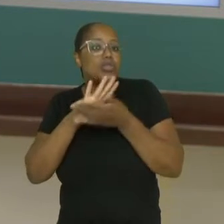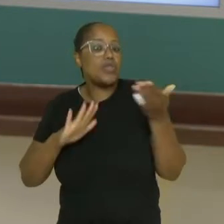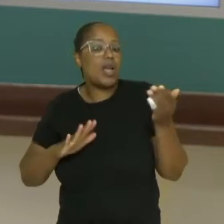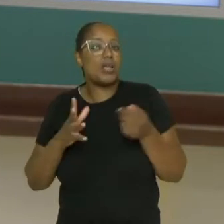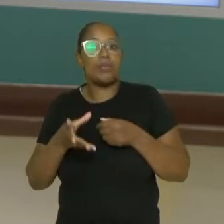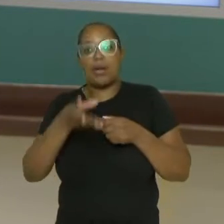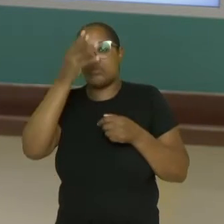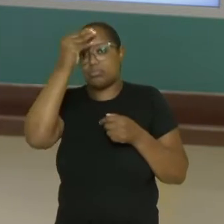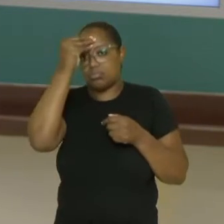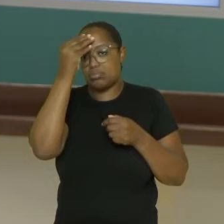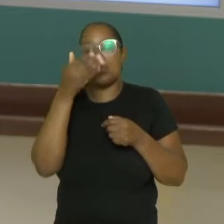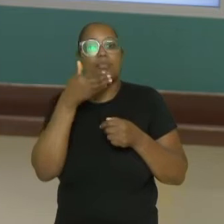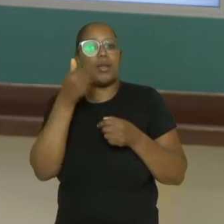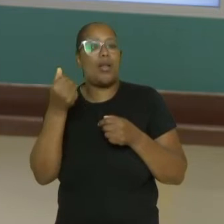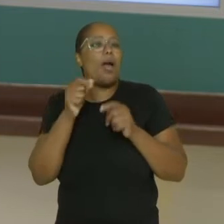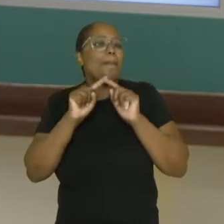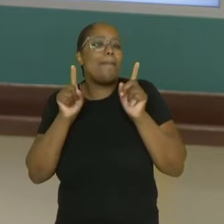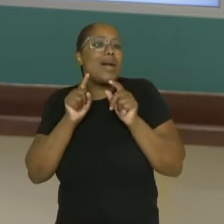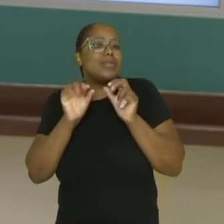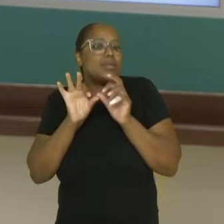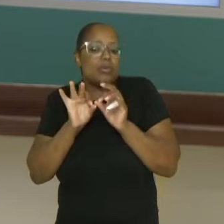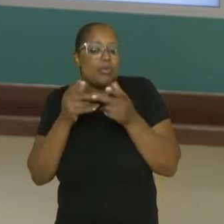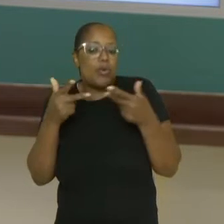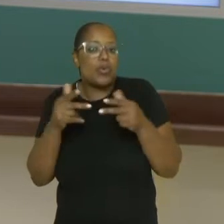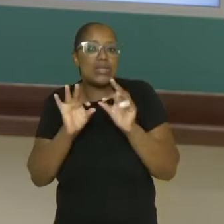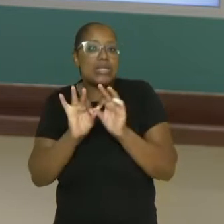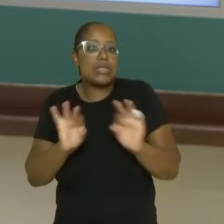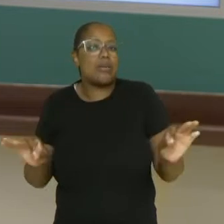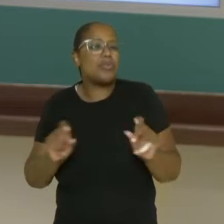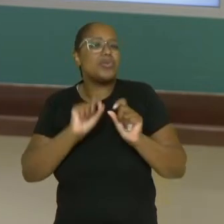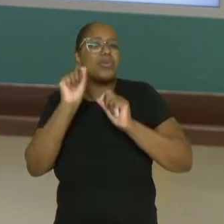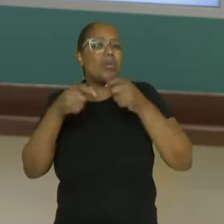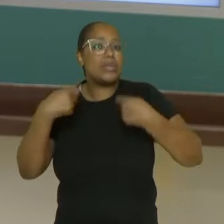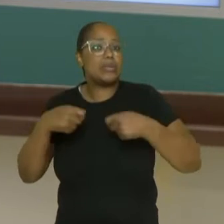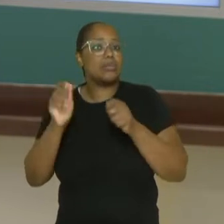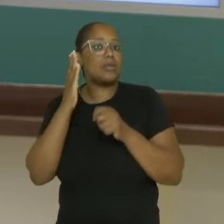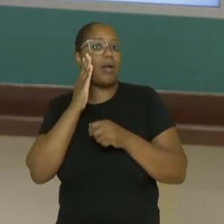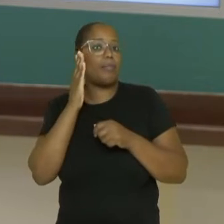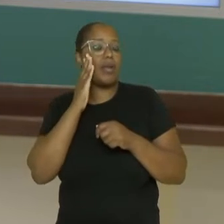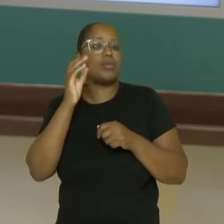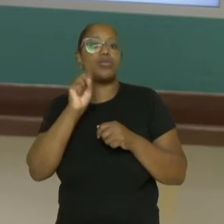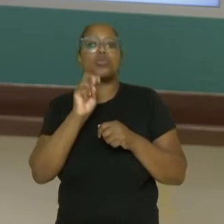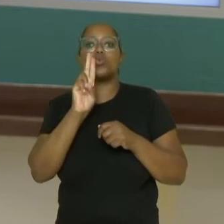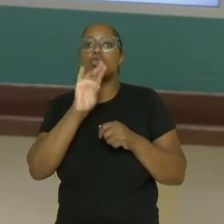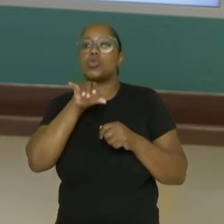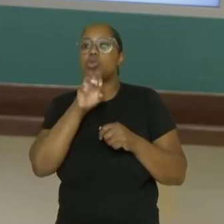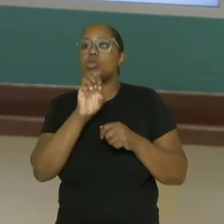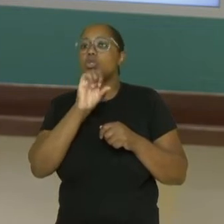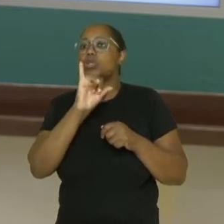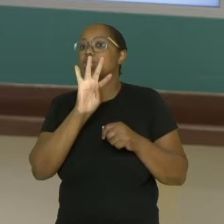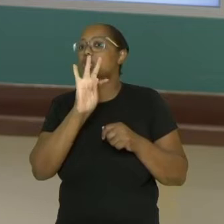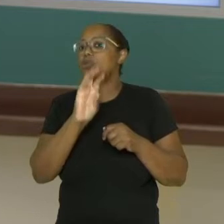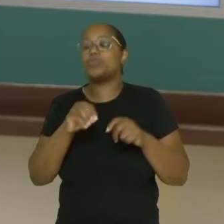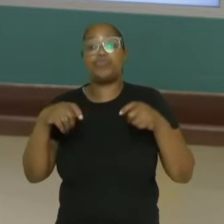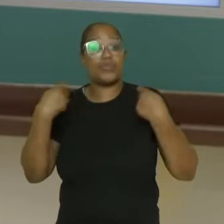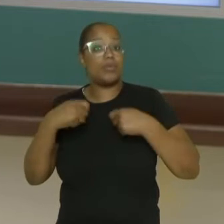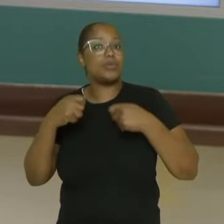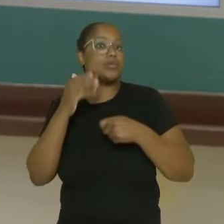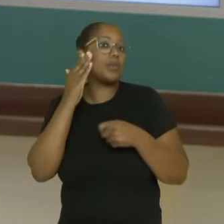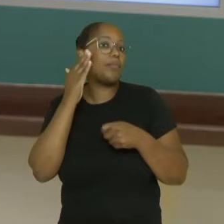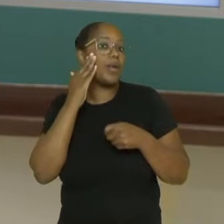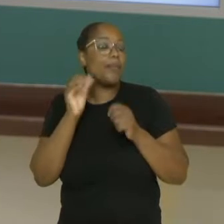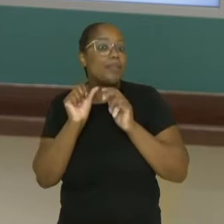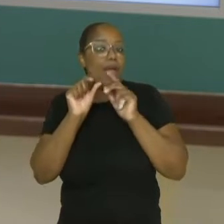Mas basicamente, né, o que eu preciso saber do sujeito, né? Primeiro, numa frase, eu sempre preciso saber qual é o